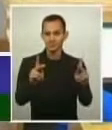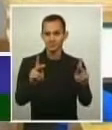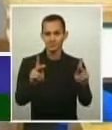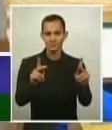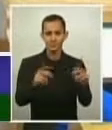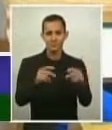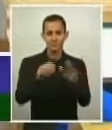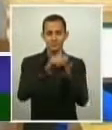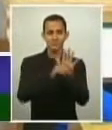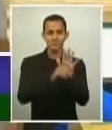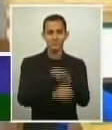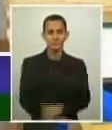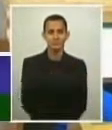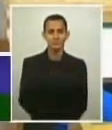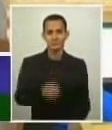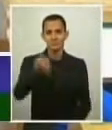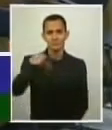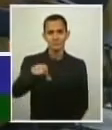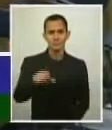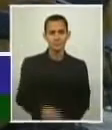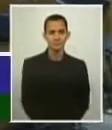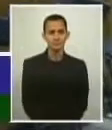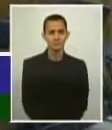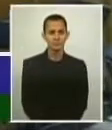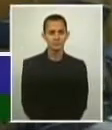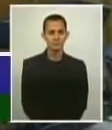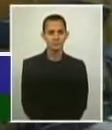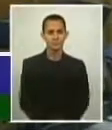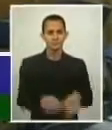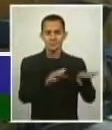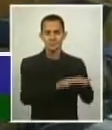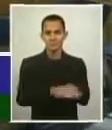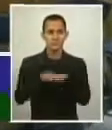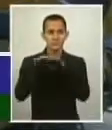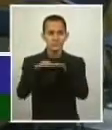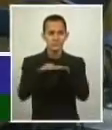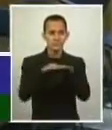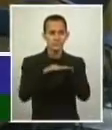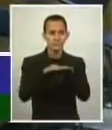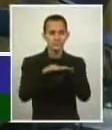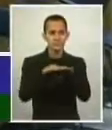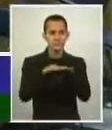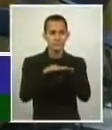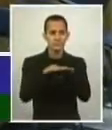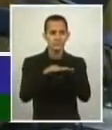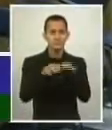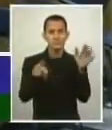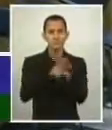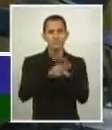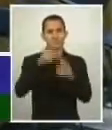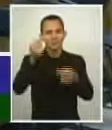o século 19 e essa democracia o